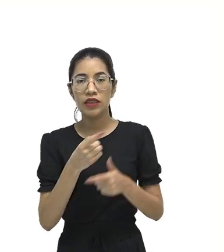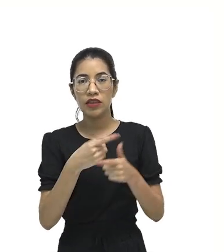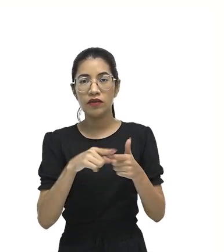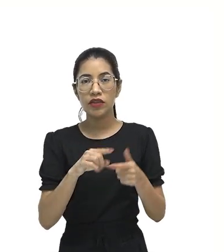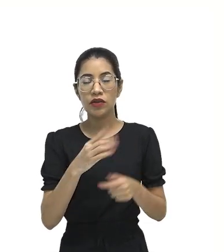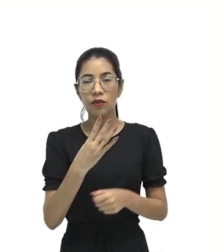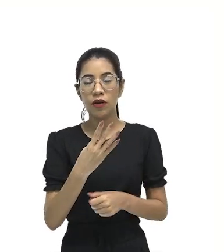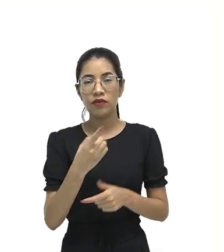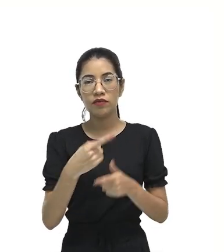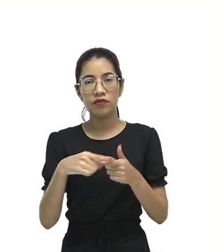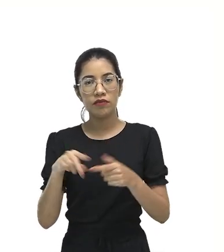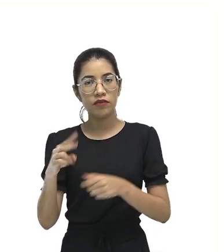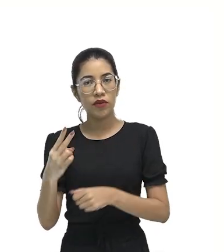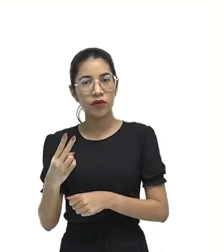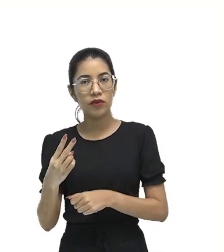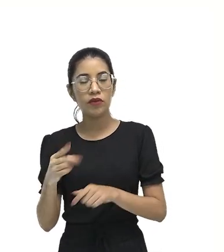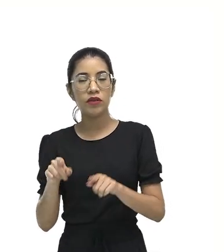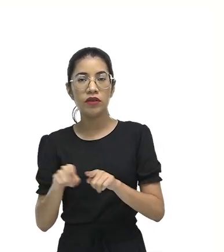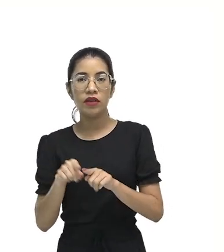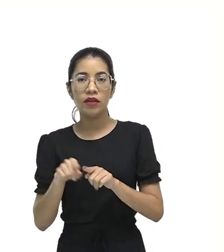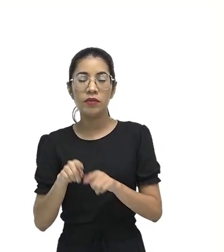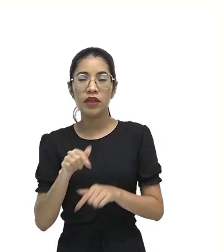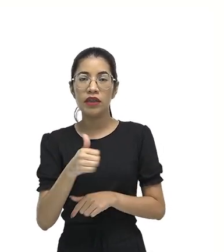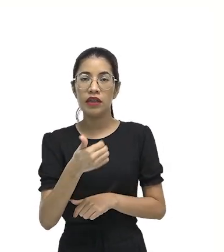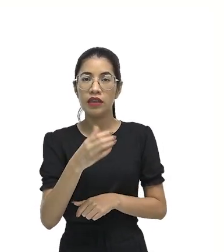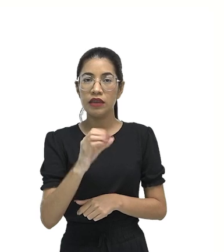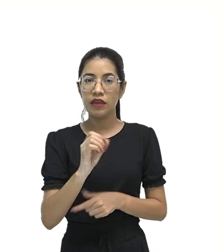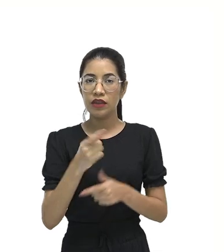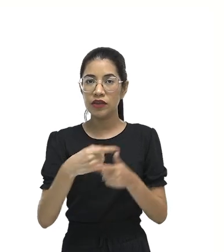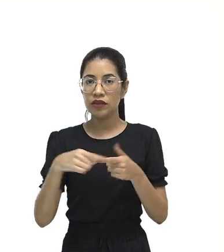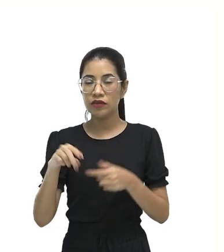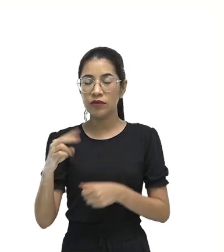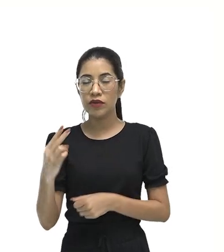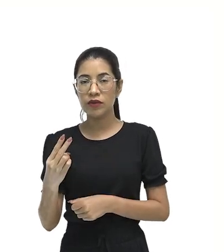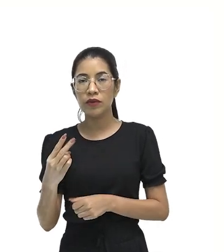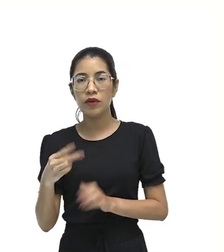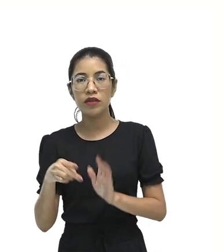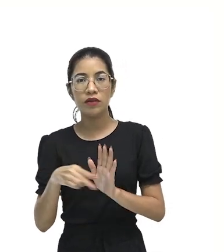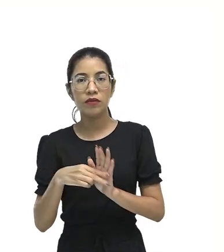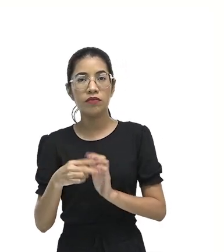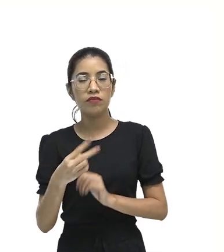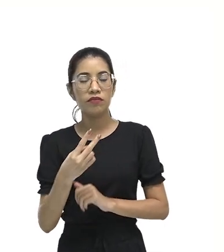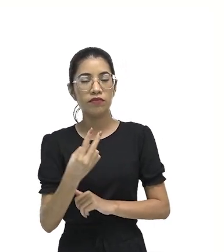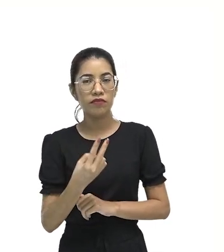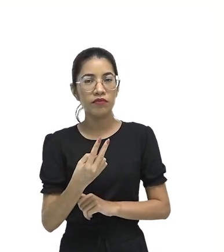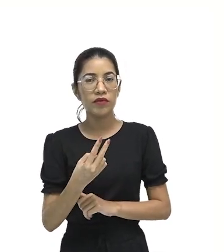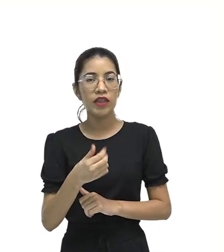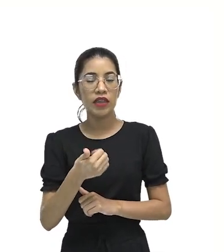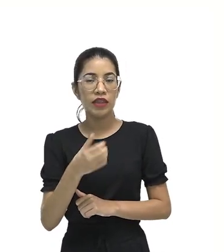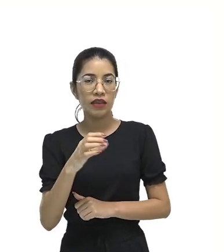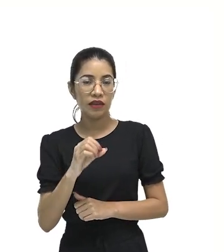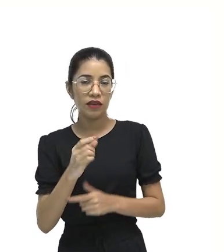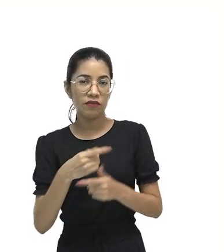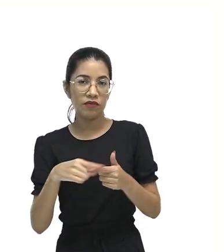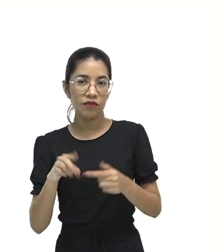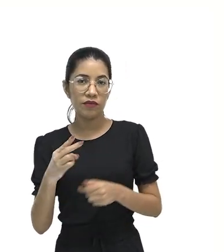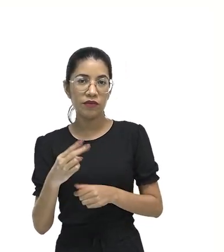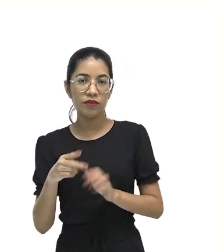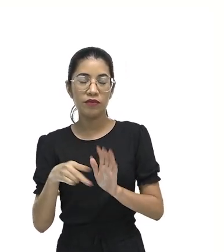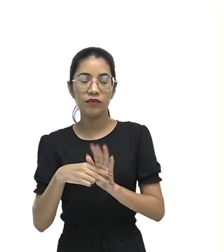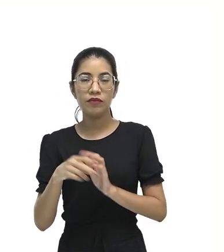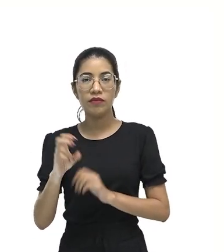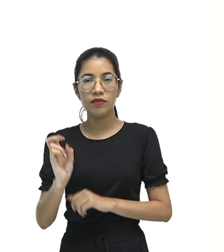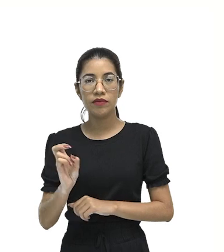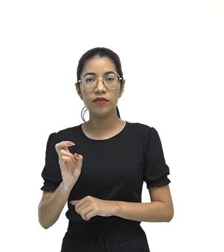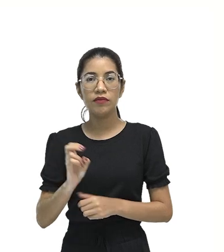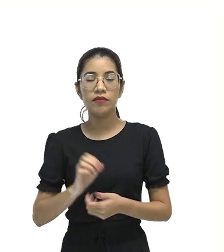4 por 2 e também divide 10 por 2, 4 dividido por 2 é igual a 2. E 10 dividido por 2 é igual a 5,